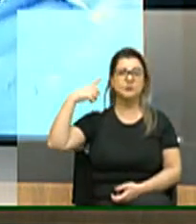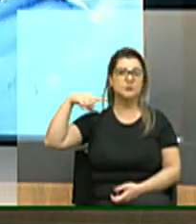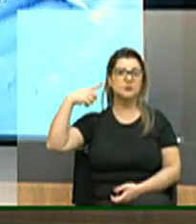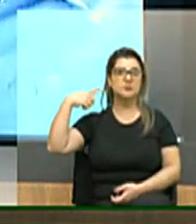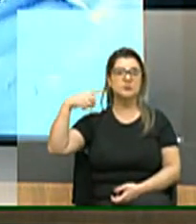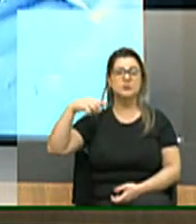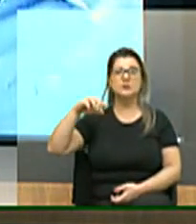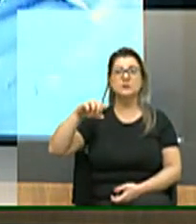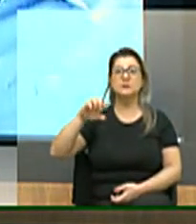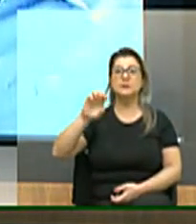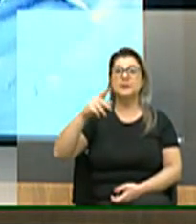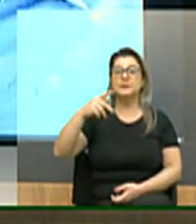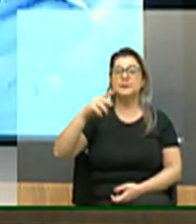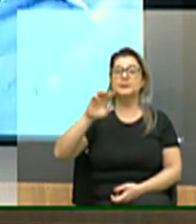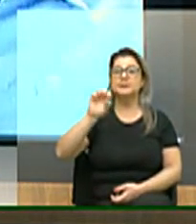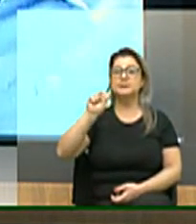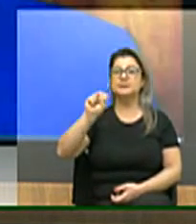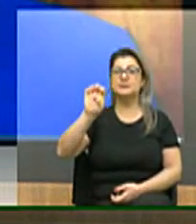Deputado Sérgio Pérez.